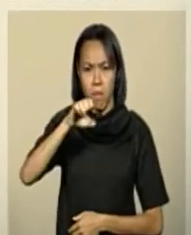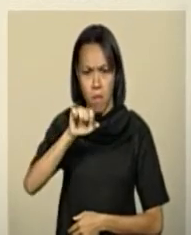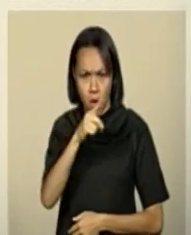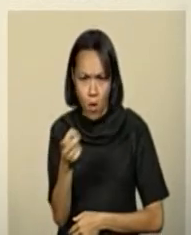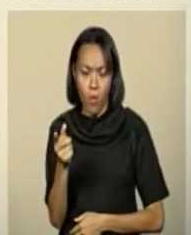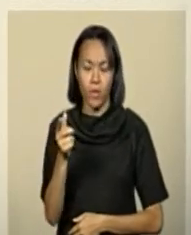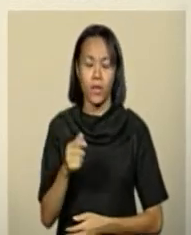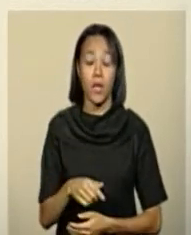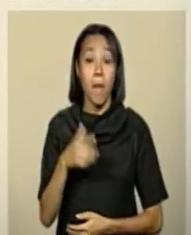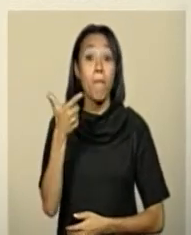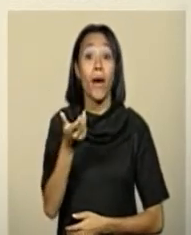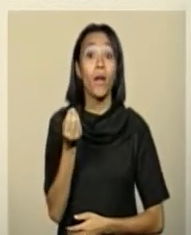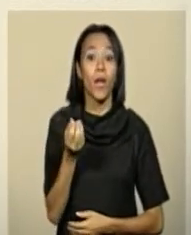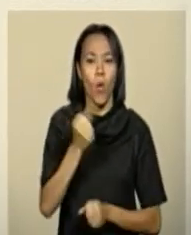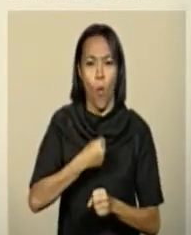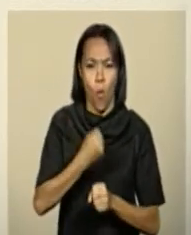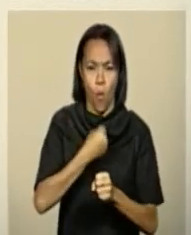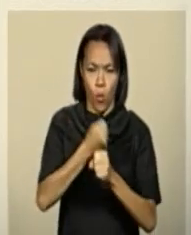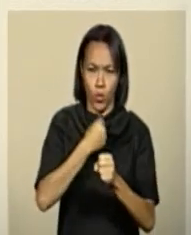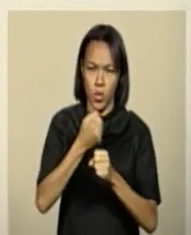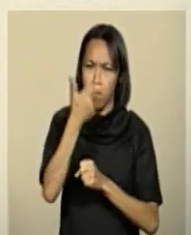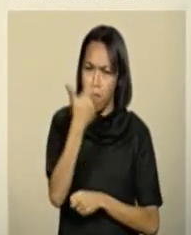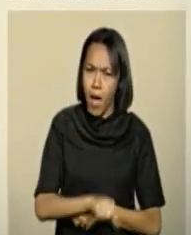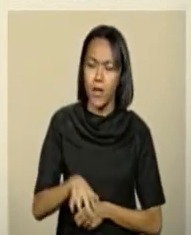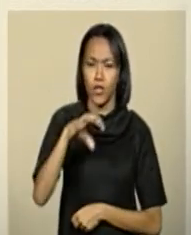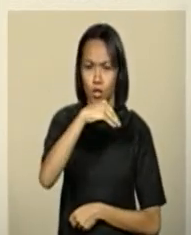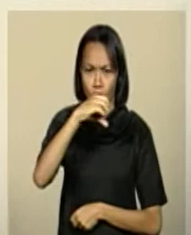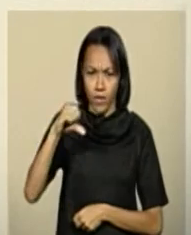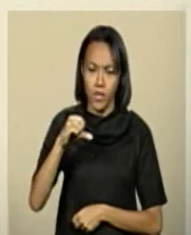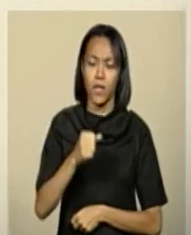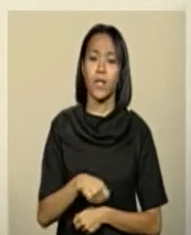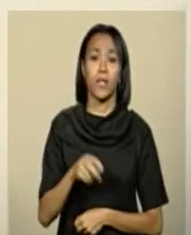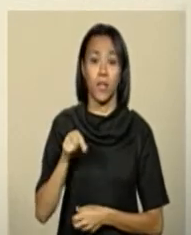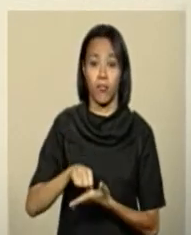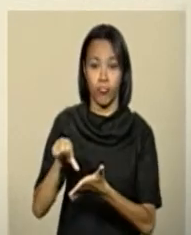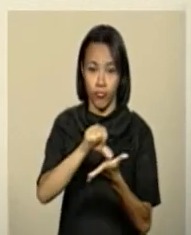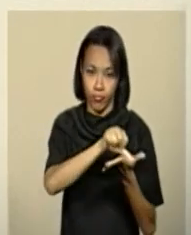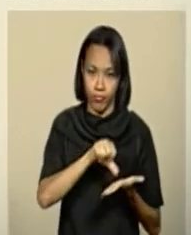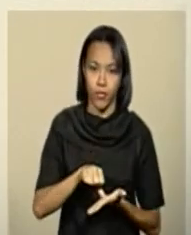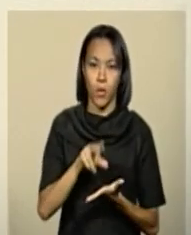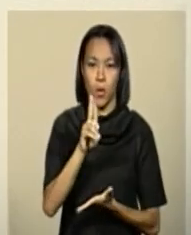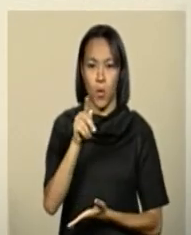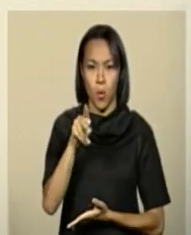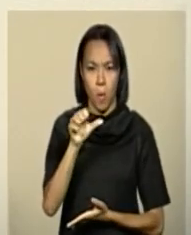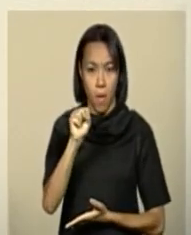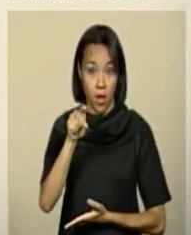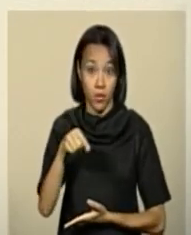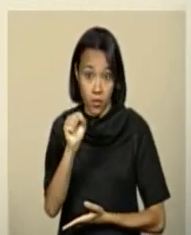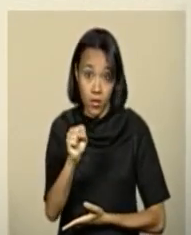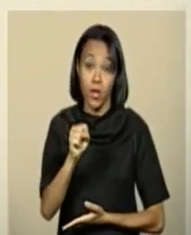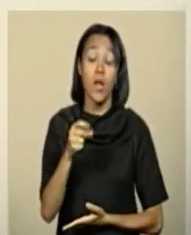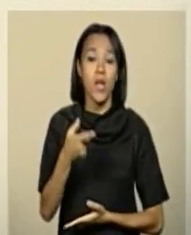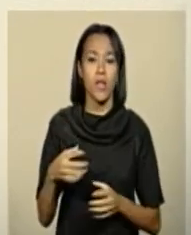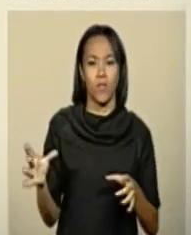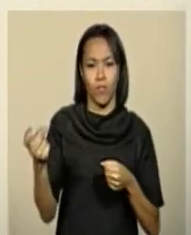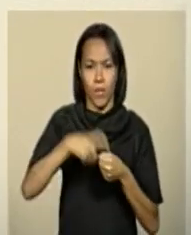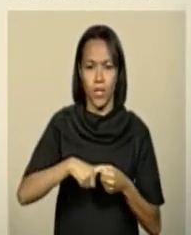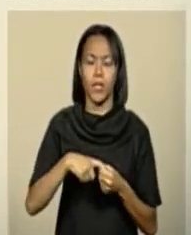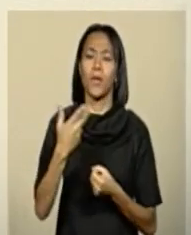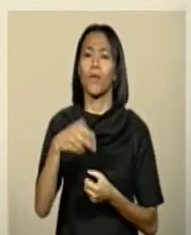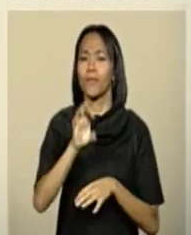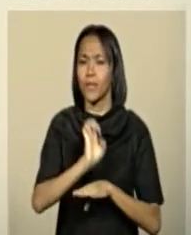de reais para construir mais 900 unidades de pronto atendimento, em parceria com os estados e